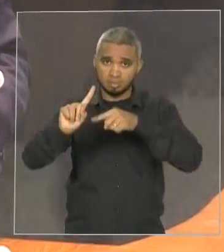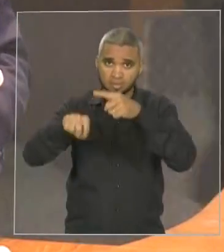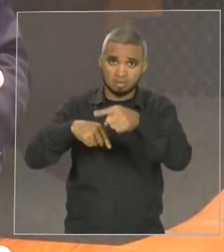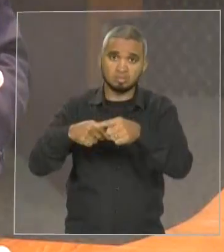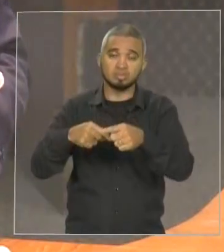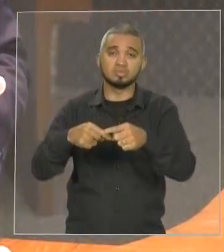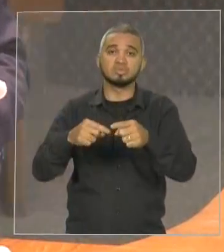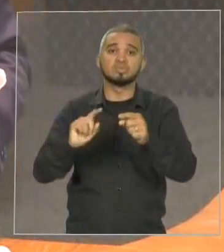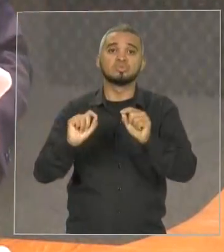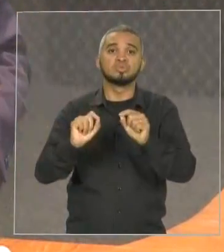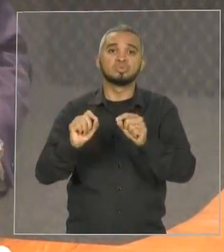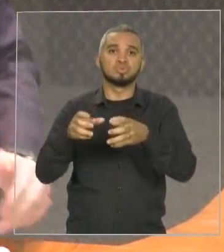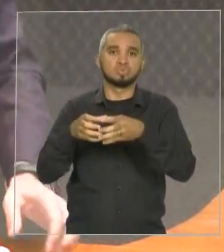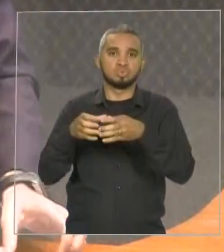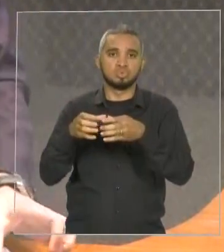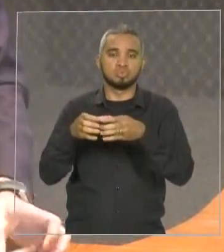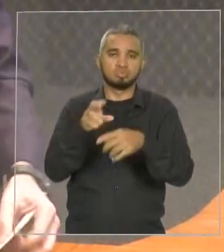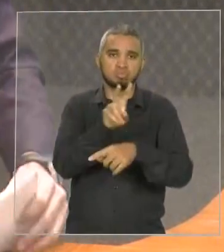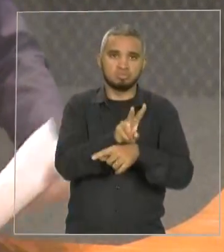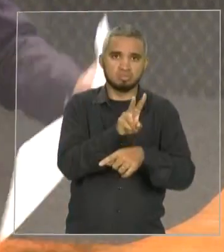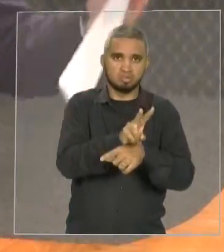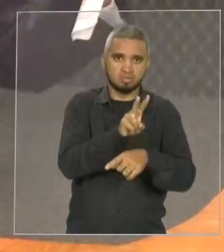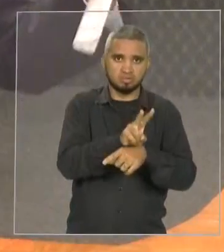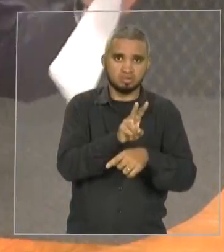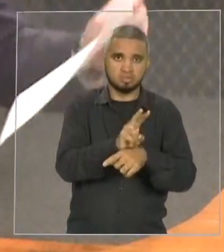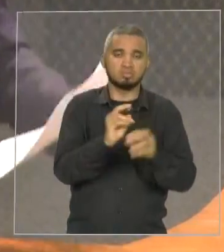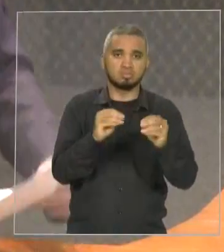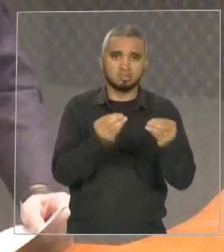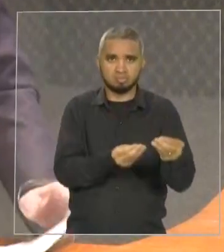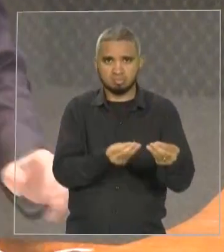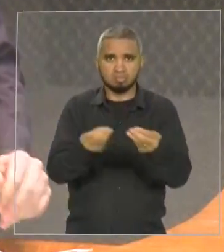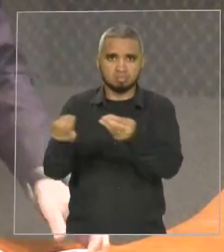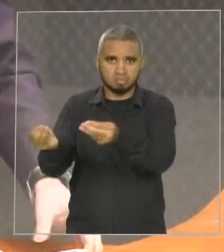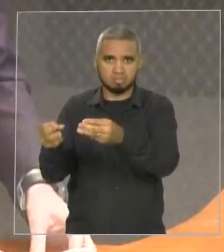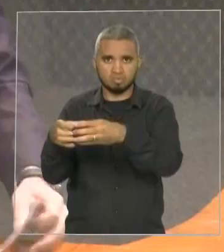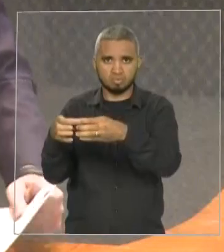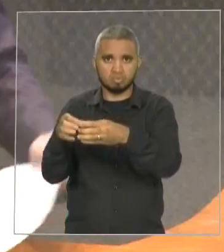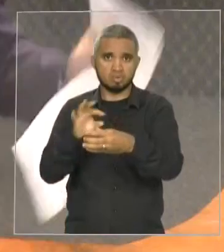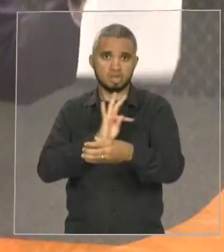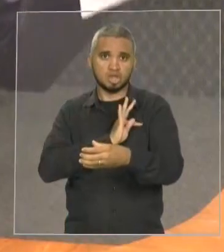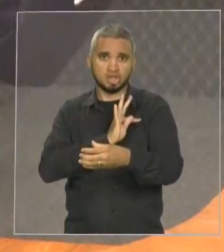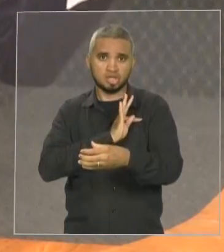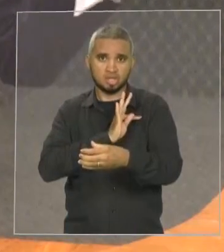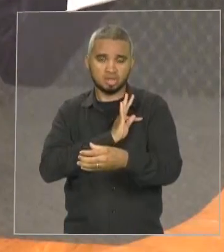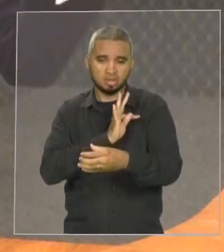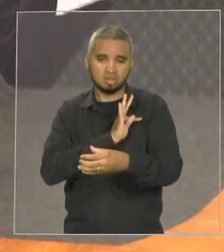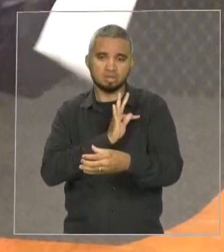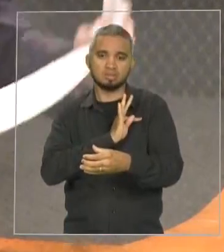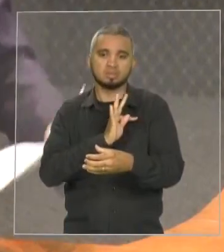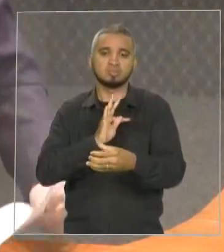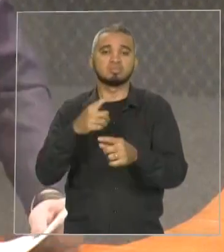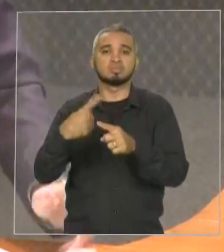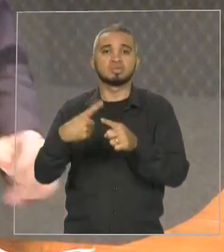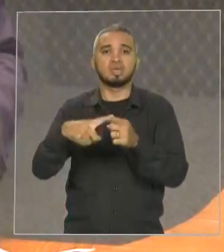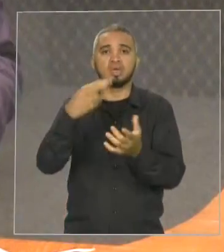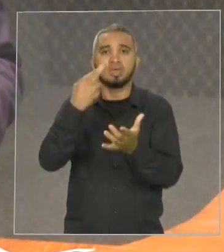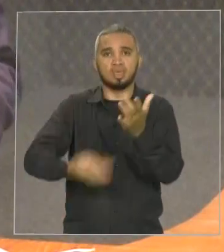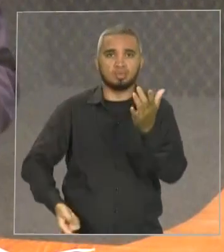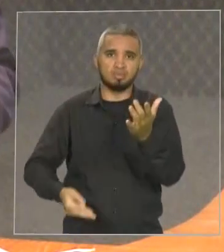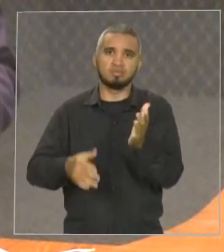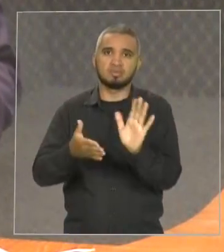os autos remetidos à unidade técnica, que aqui também eu estou com o relatório, reprovando a